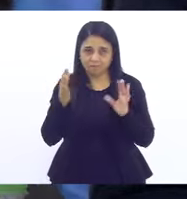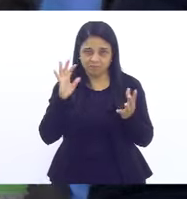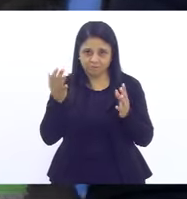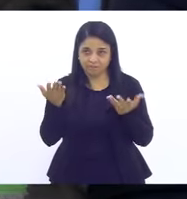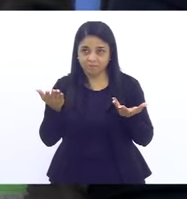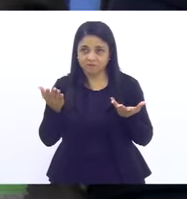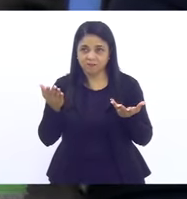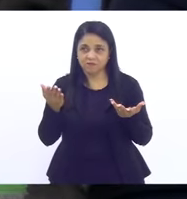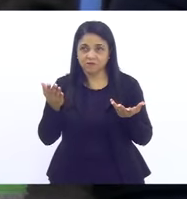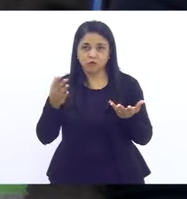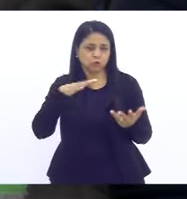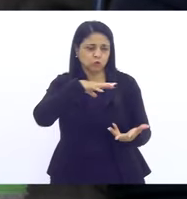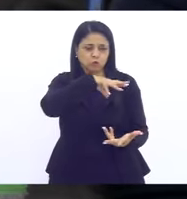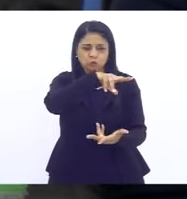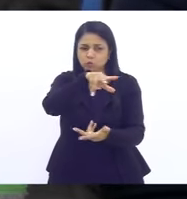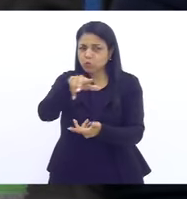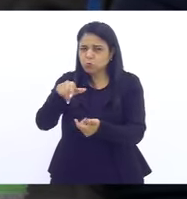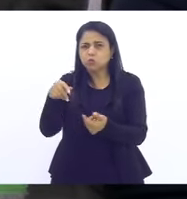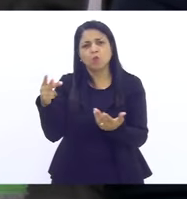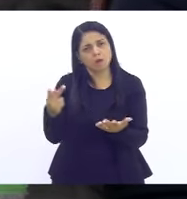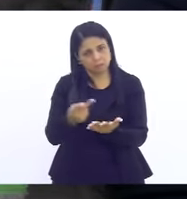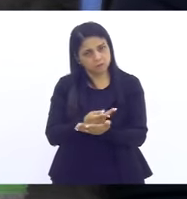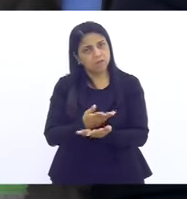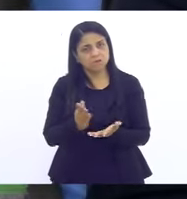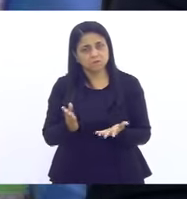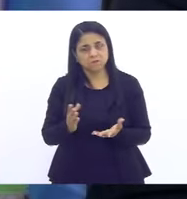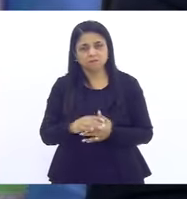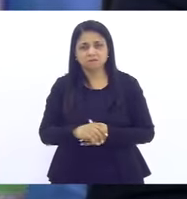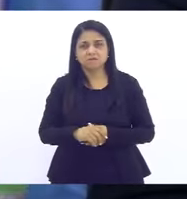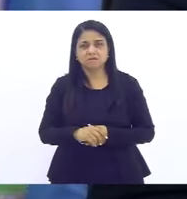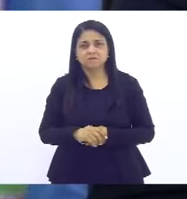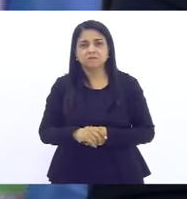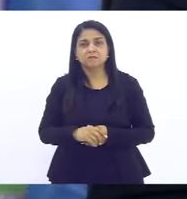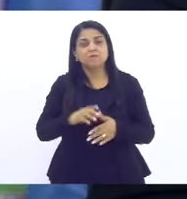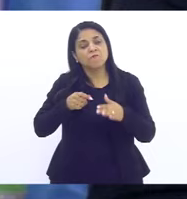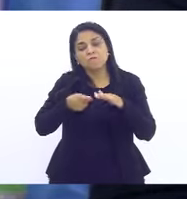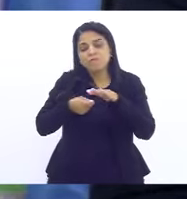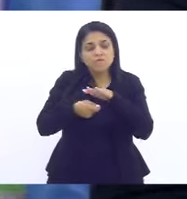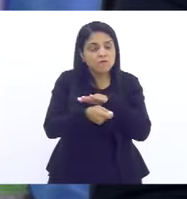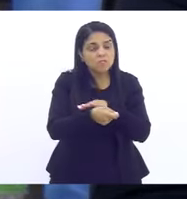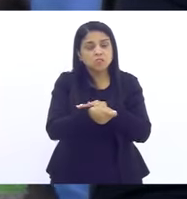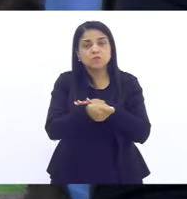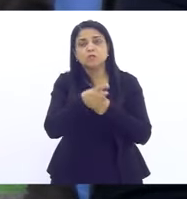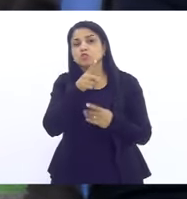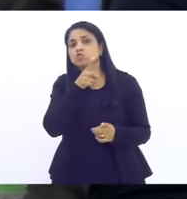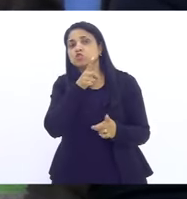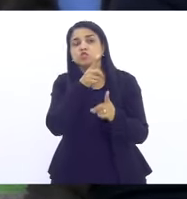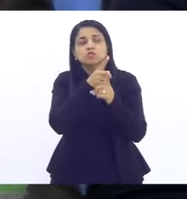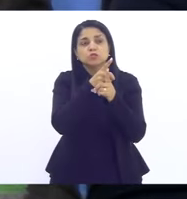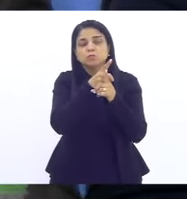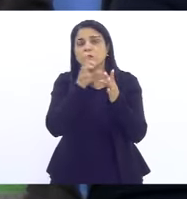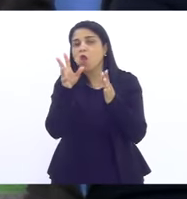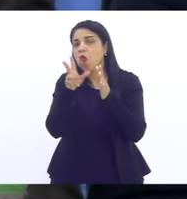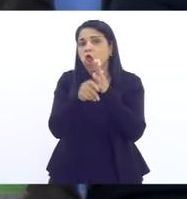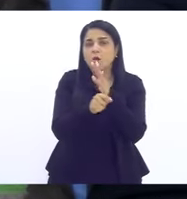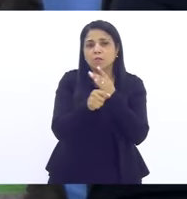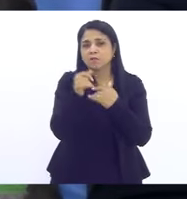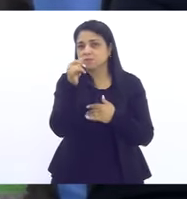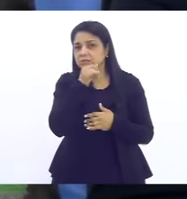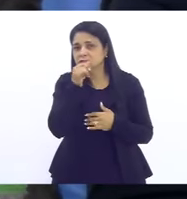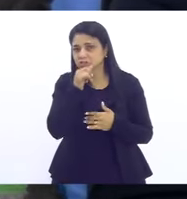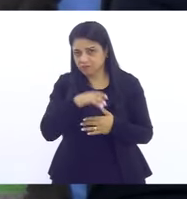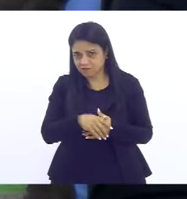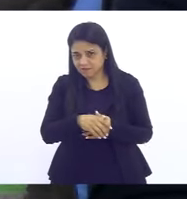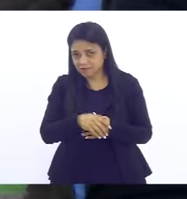Agora, evento climático acontece no mundo todo. Ora, cadê esse investimento para descobrir realmente quem furta energia, pô? Se é uma